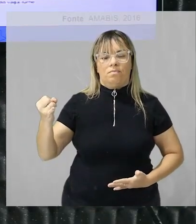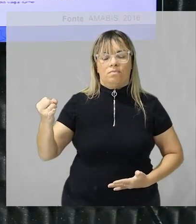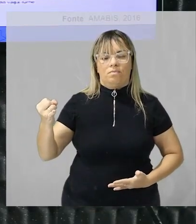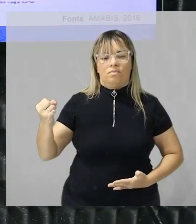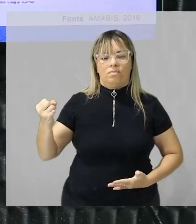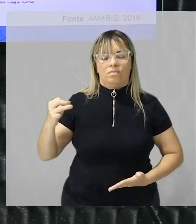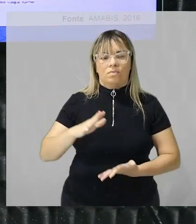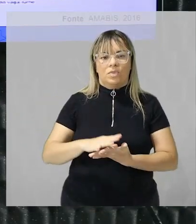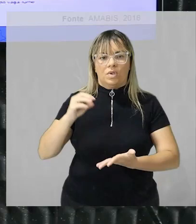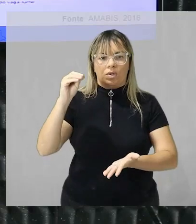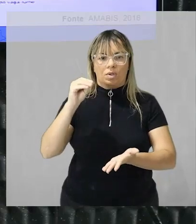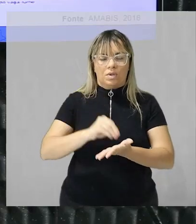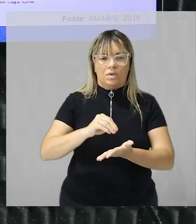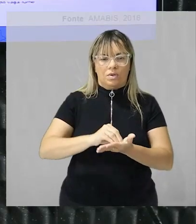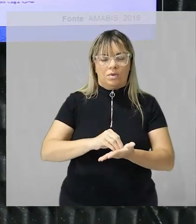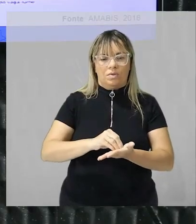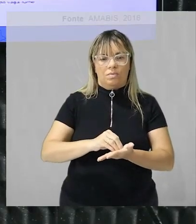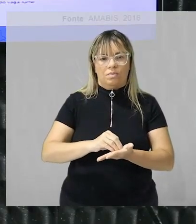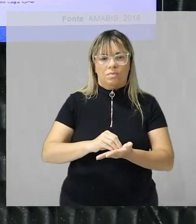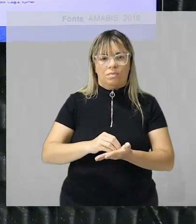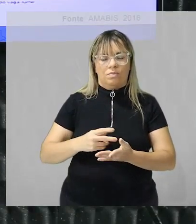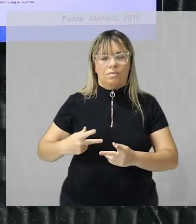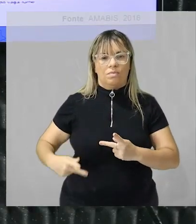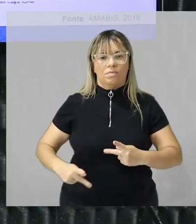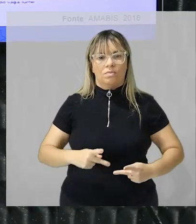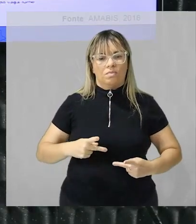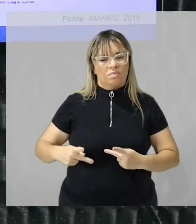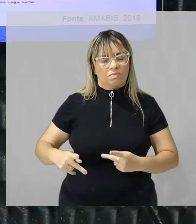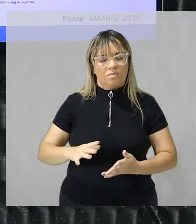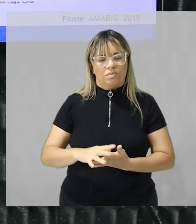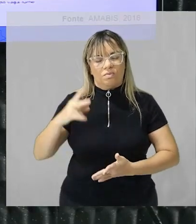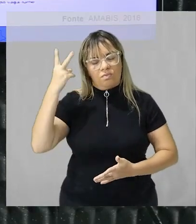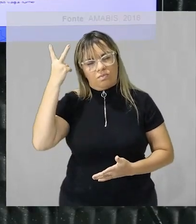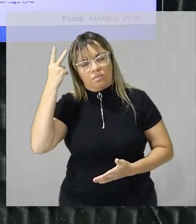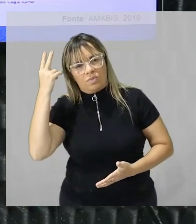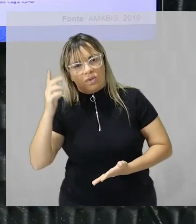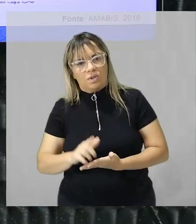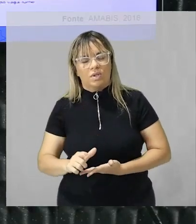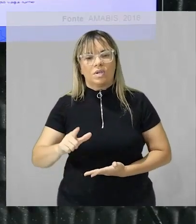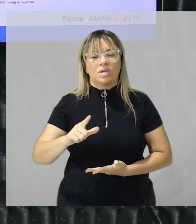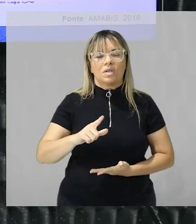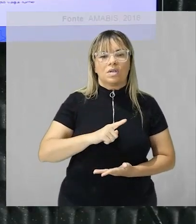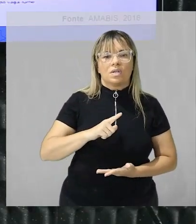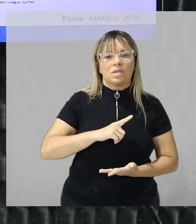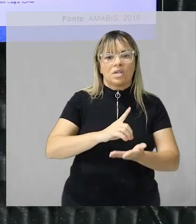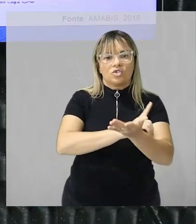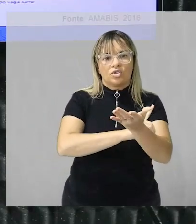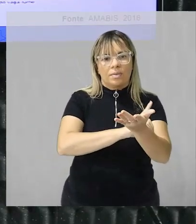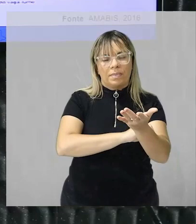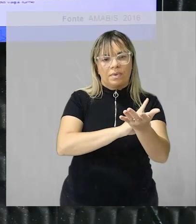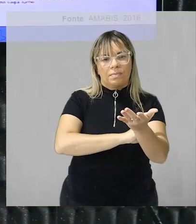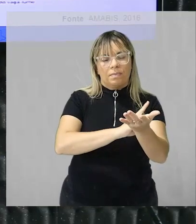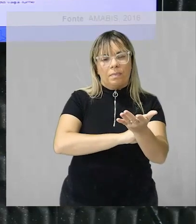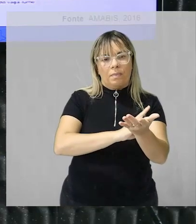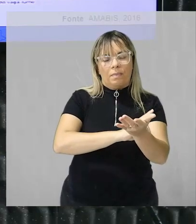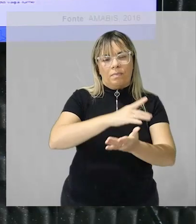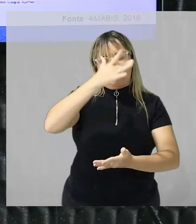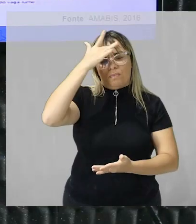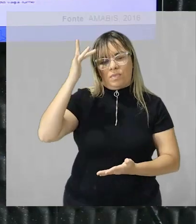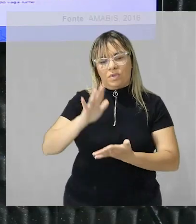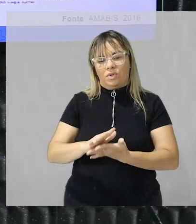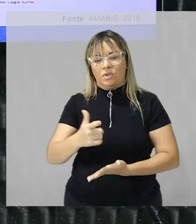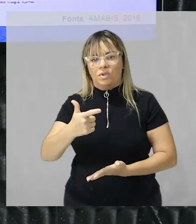a falta desse hormônio ela é muito frequente nas pessoas que têm diabetes. Então, normalmente, pessoas que não